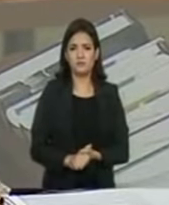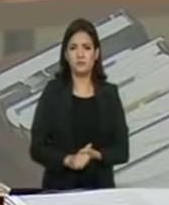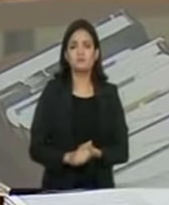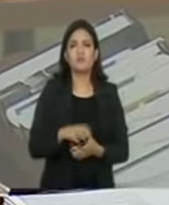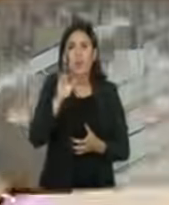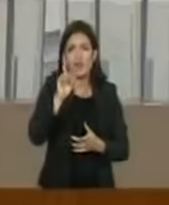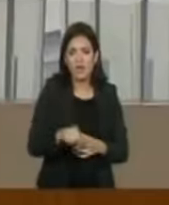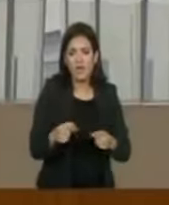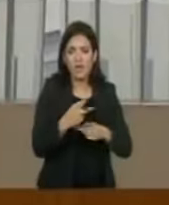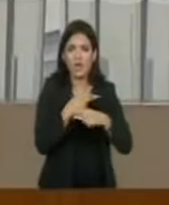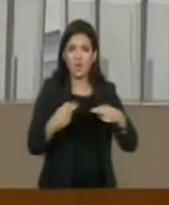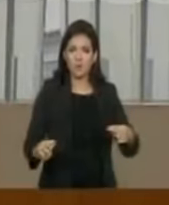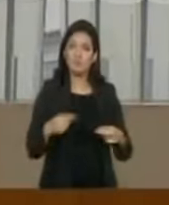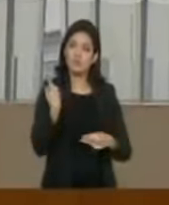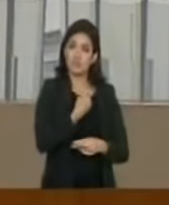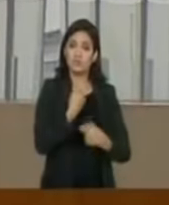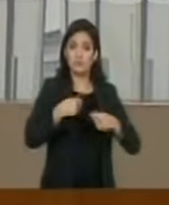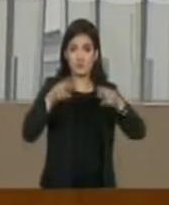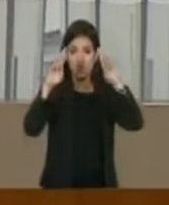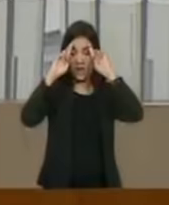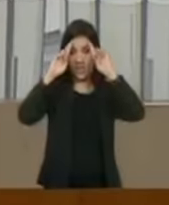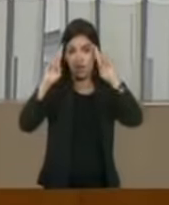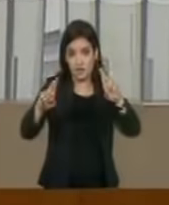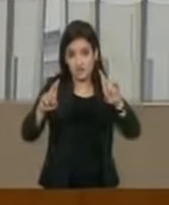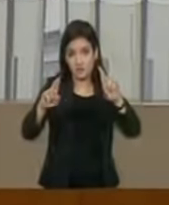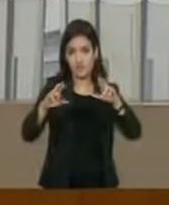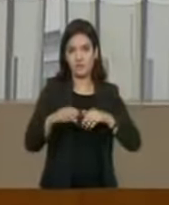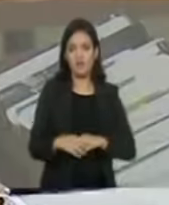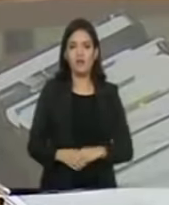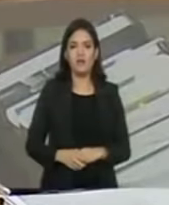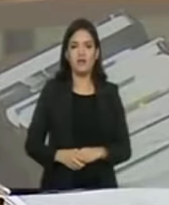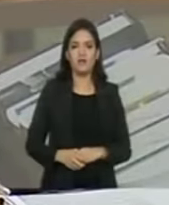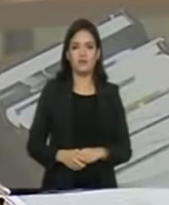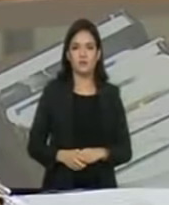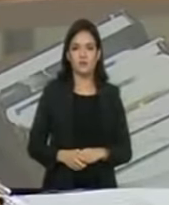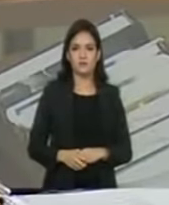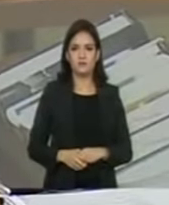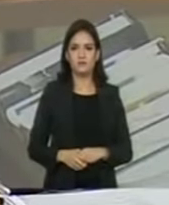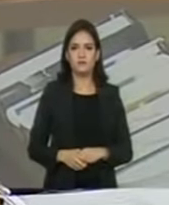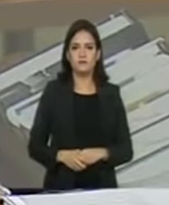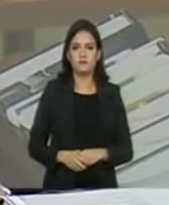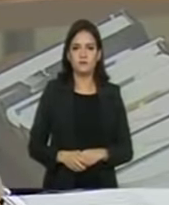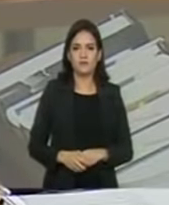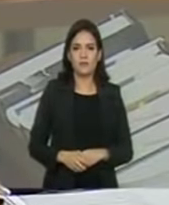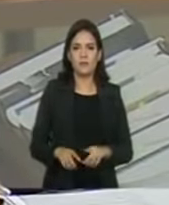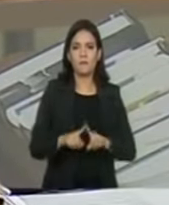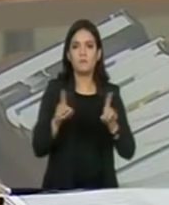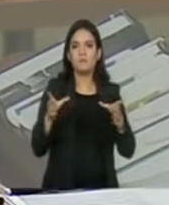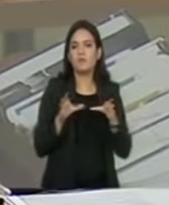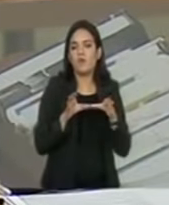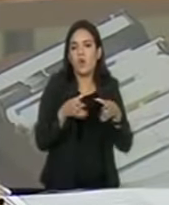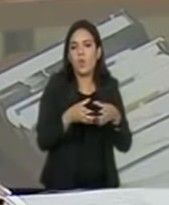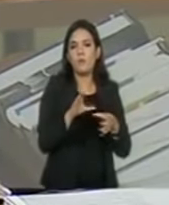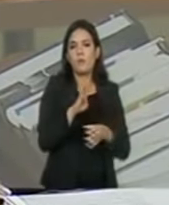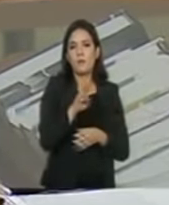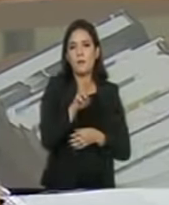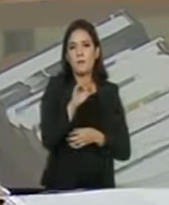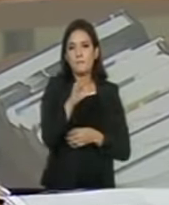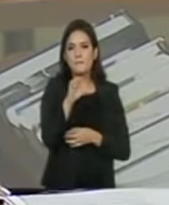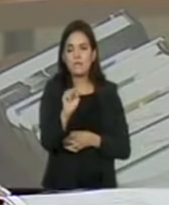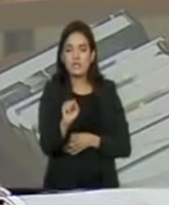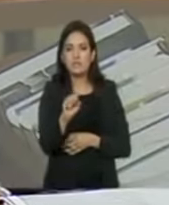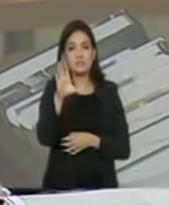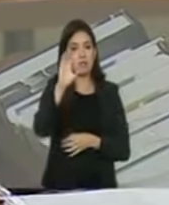do que a gente tem que ter o respeito data venia posição de vossa excelência presidente esteve na cúpula dos brics também na china e vi um